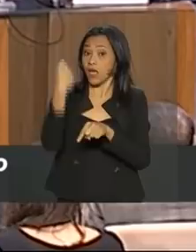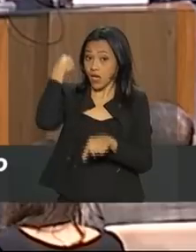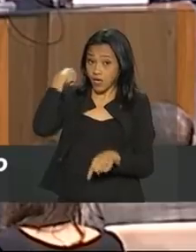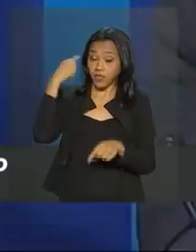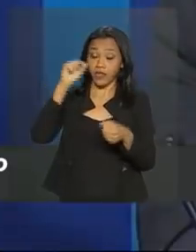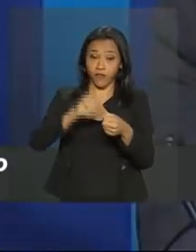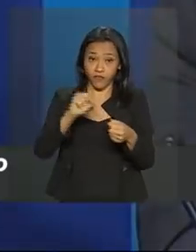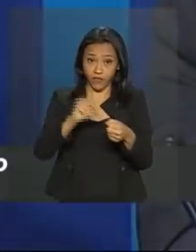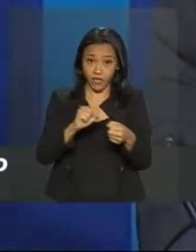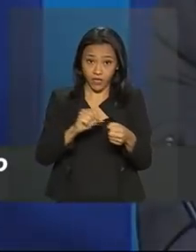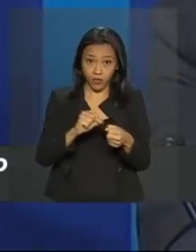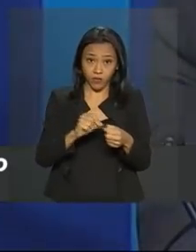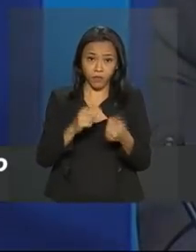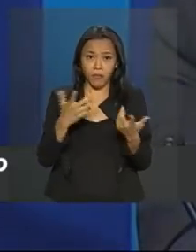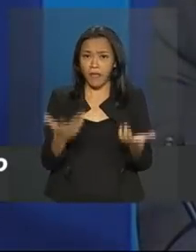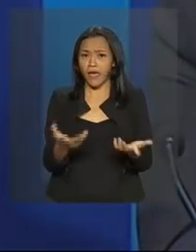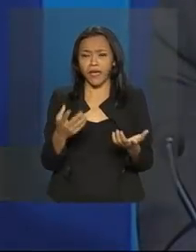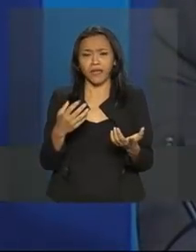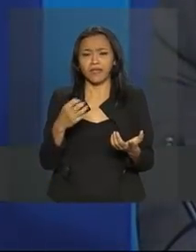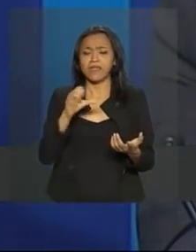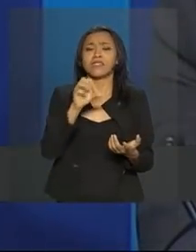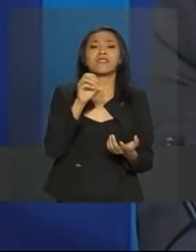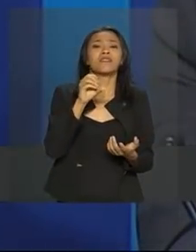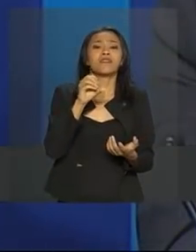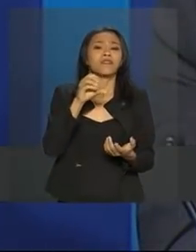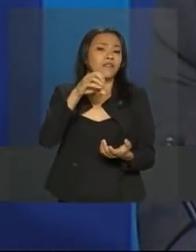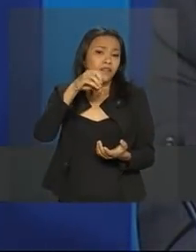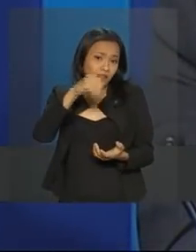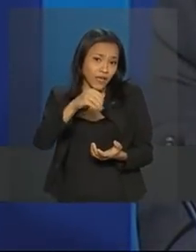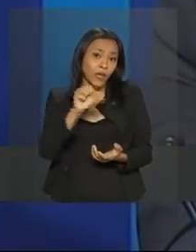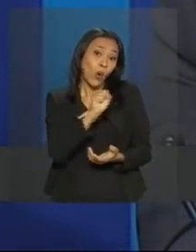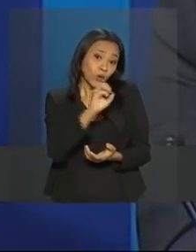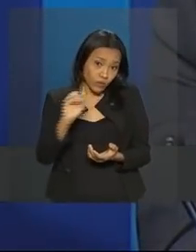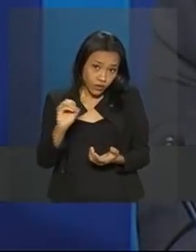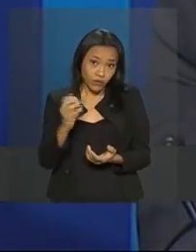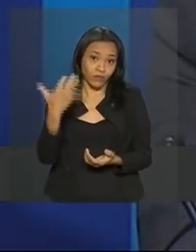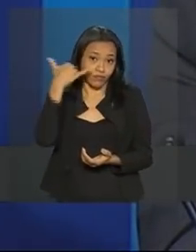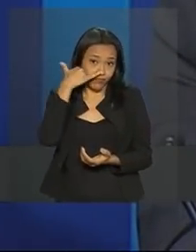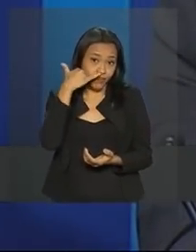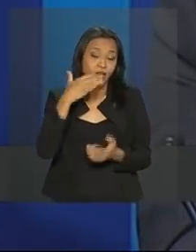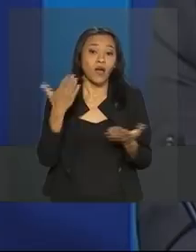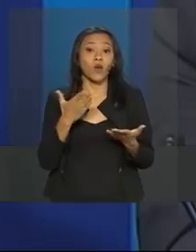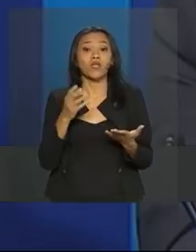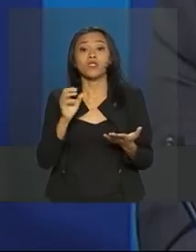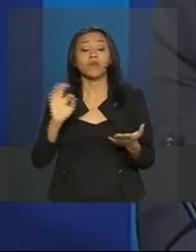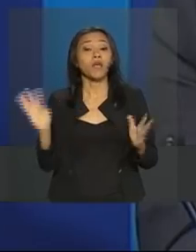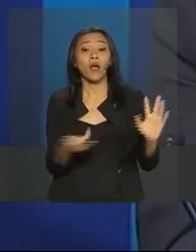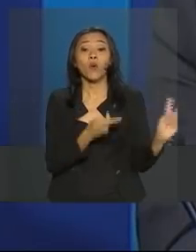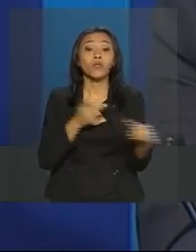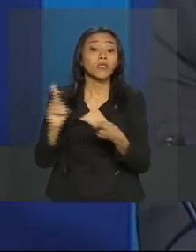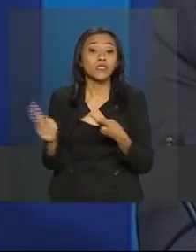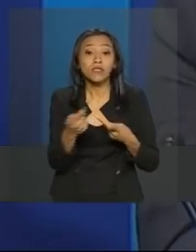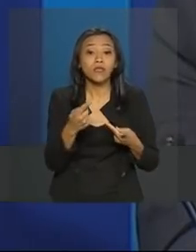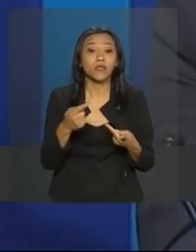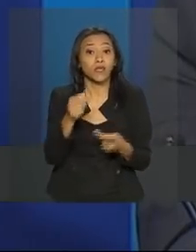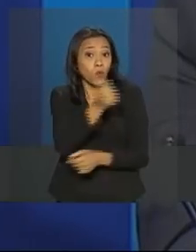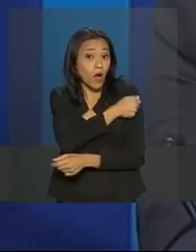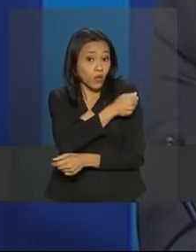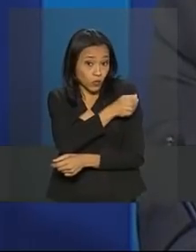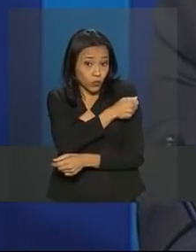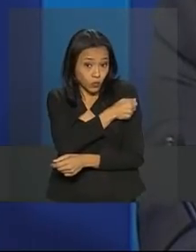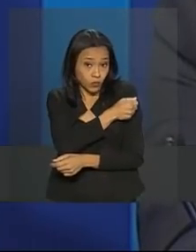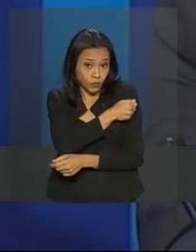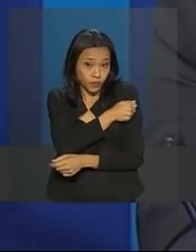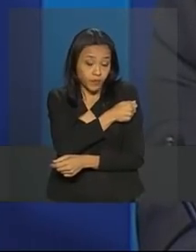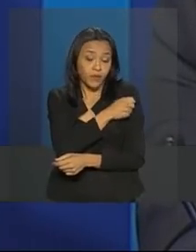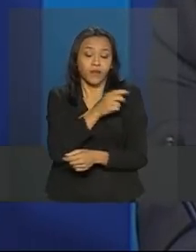previsão de forma informal para 10 800 nas resolveu normatizar então são casos relevantes do aluno eventualmente é